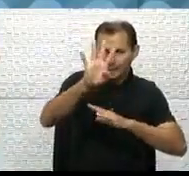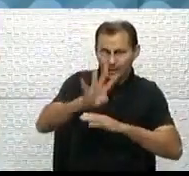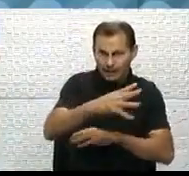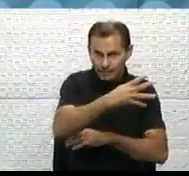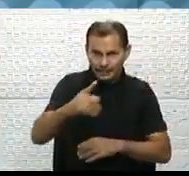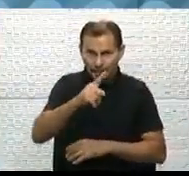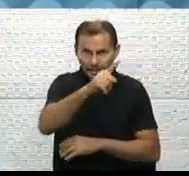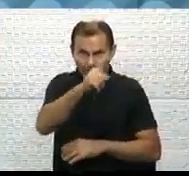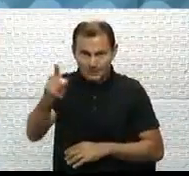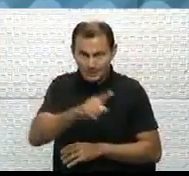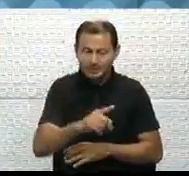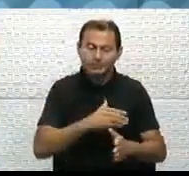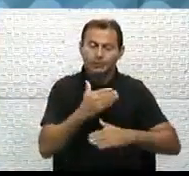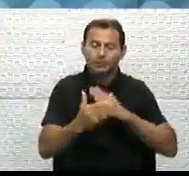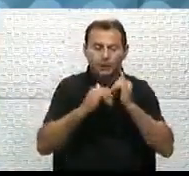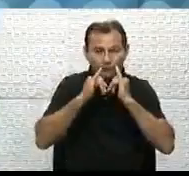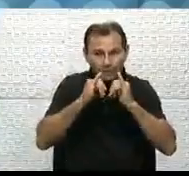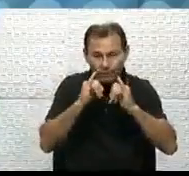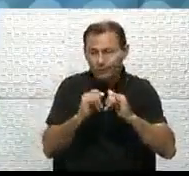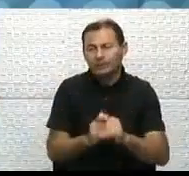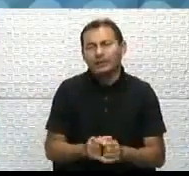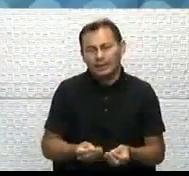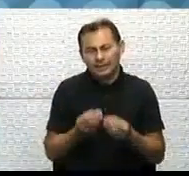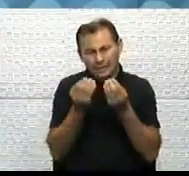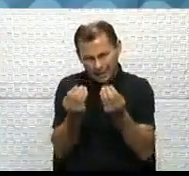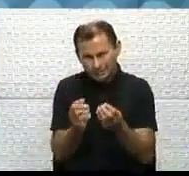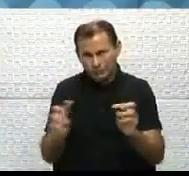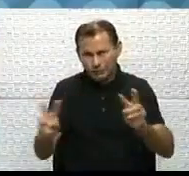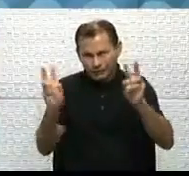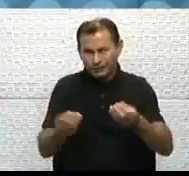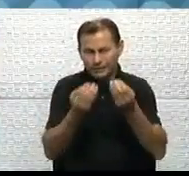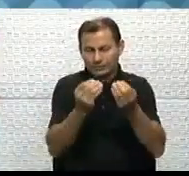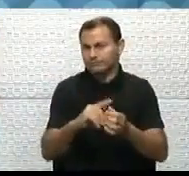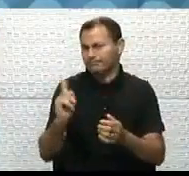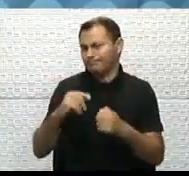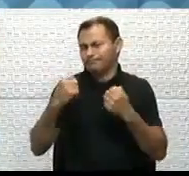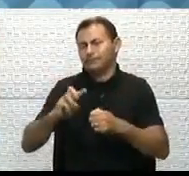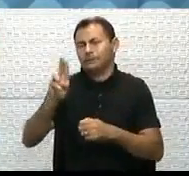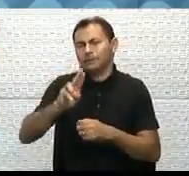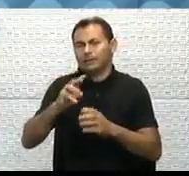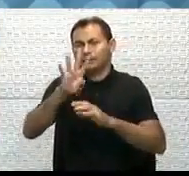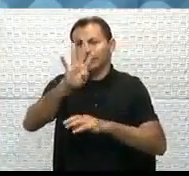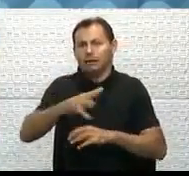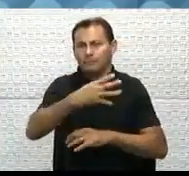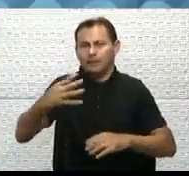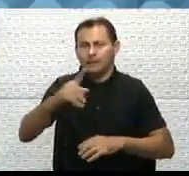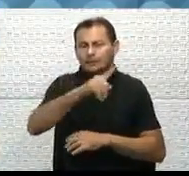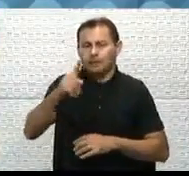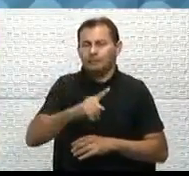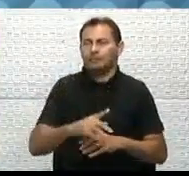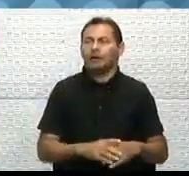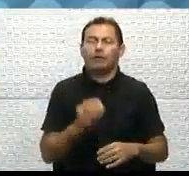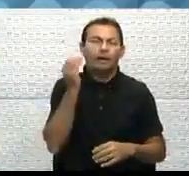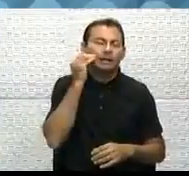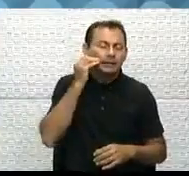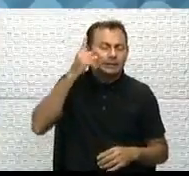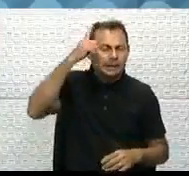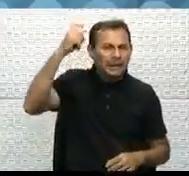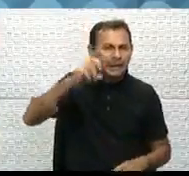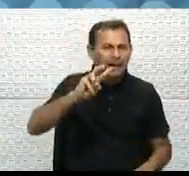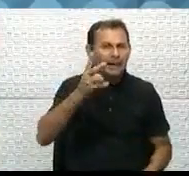o valor de Z já será dado, você não terá que utilizar a tabela Z em específico. E com relação ao teste de